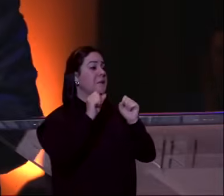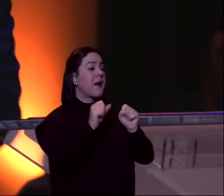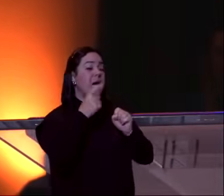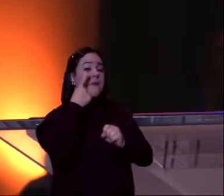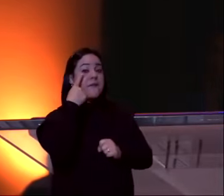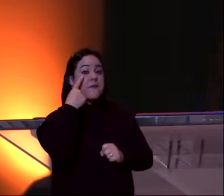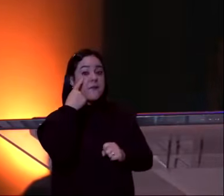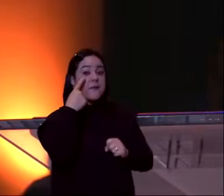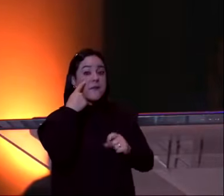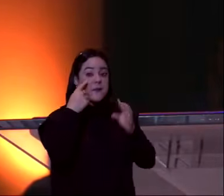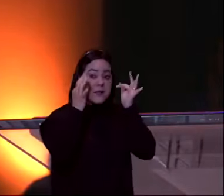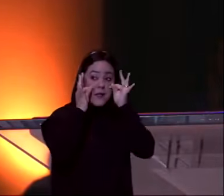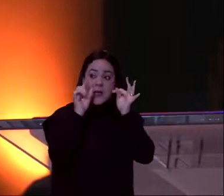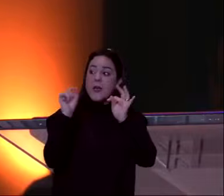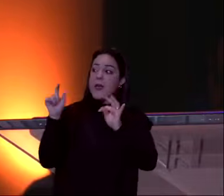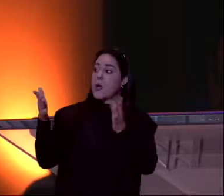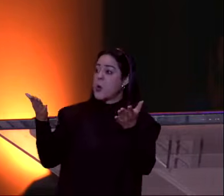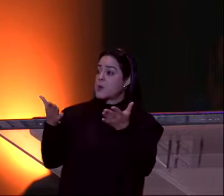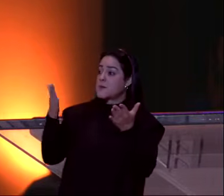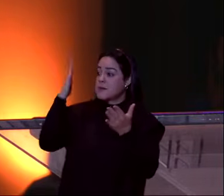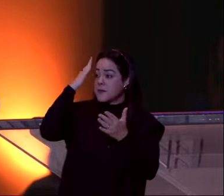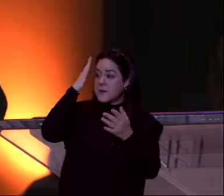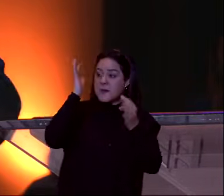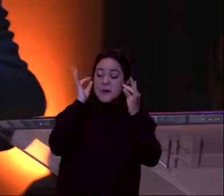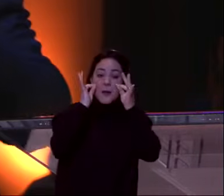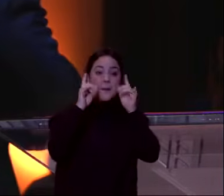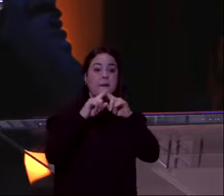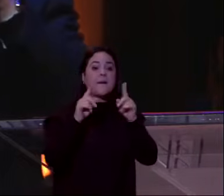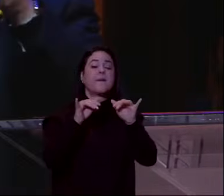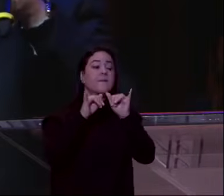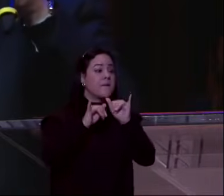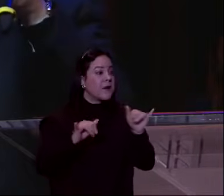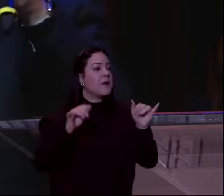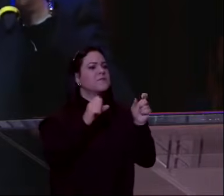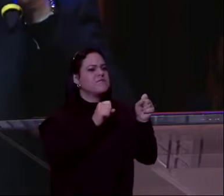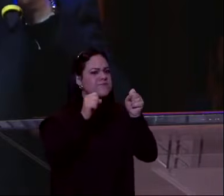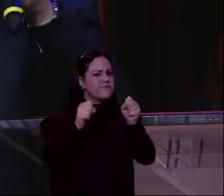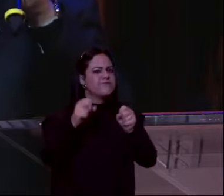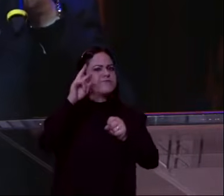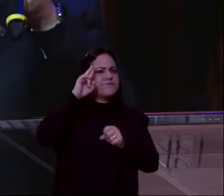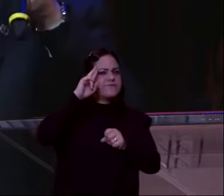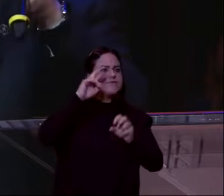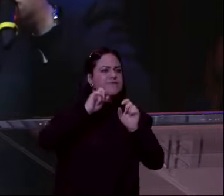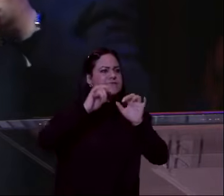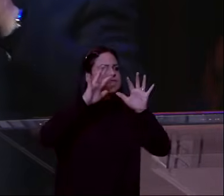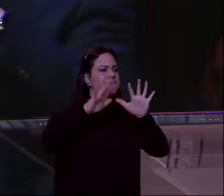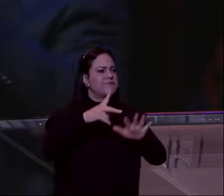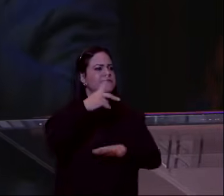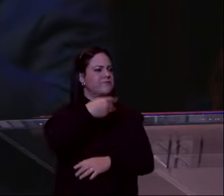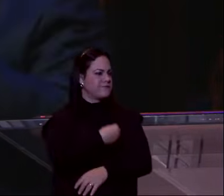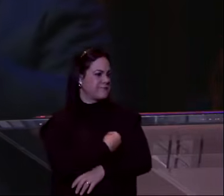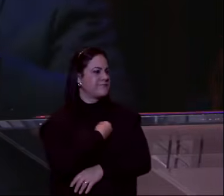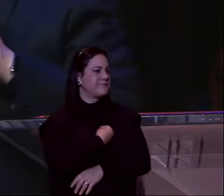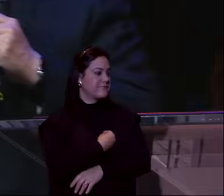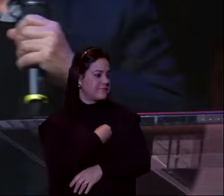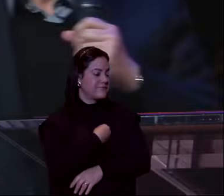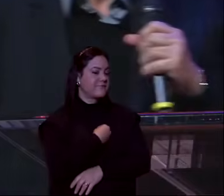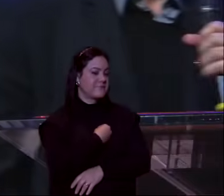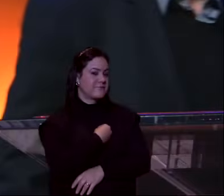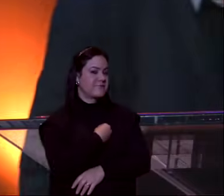aquilo, quem mais hoje precisa ouvir isso aqui, mas eu quero dizer, o poder do Senhor está abençoando a tua vida.